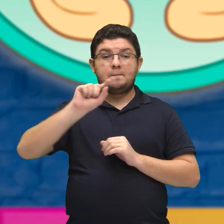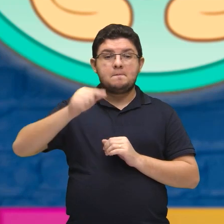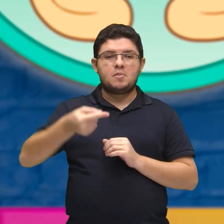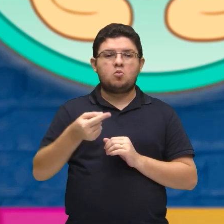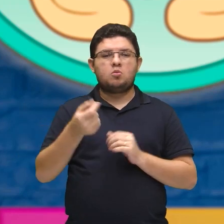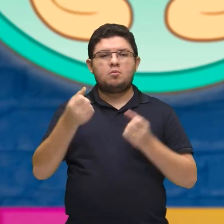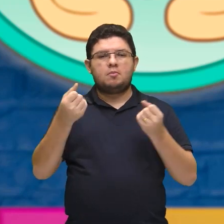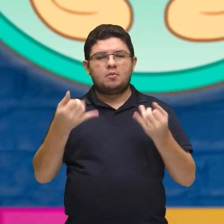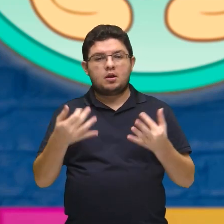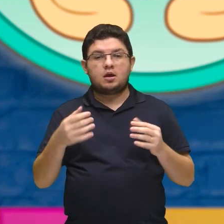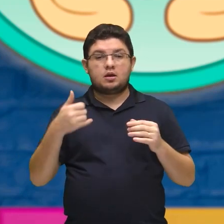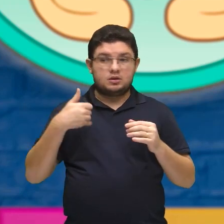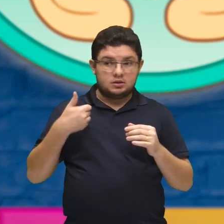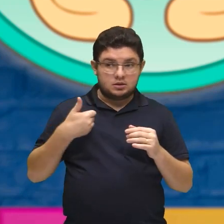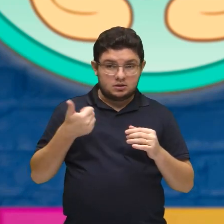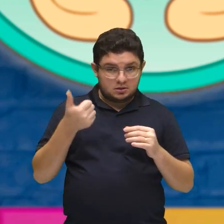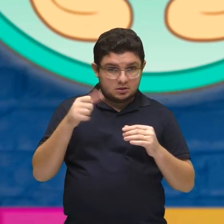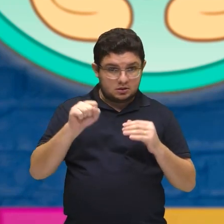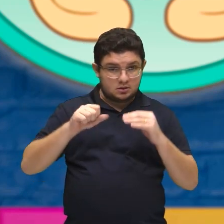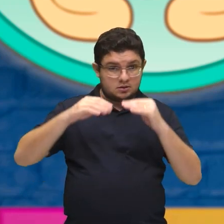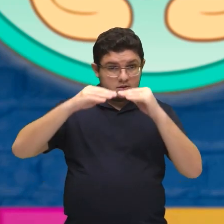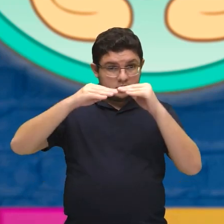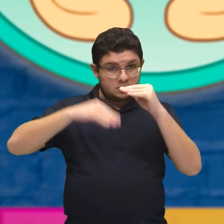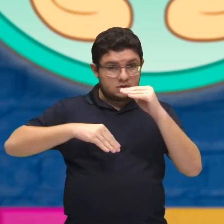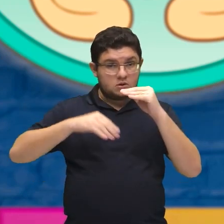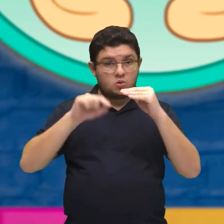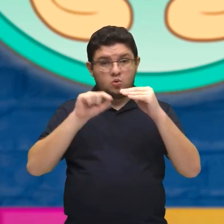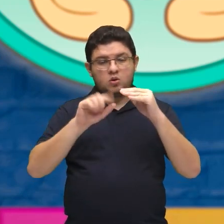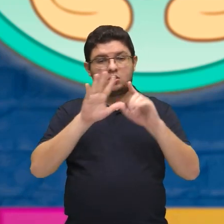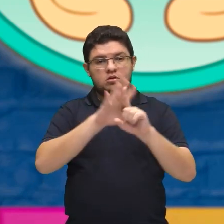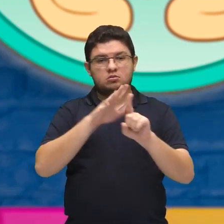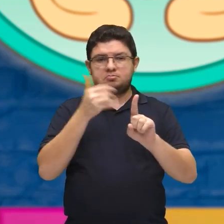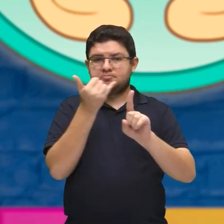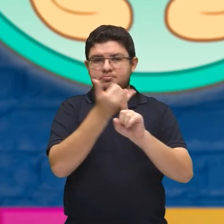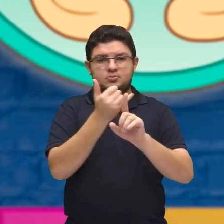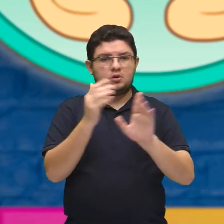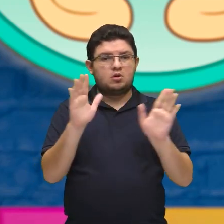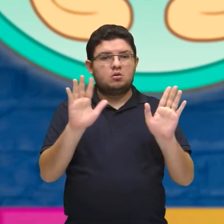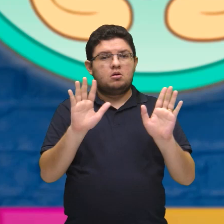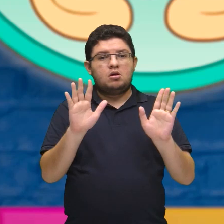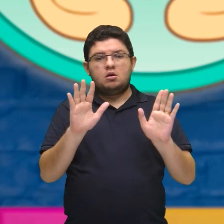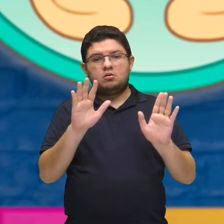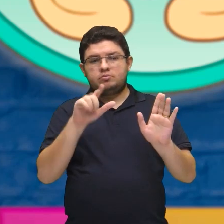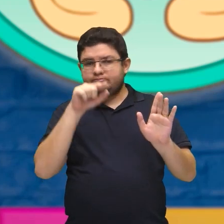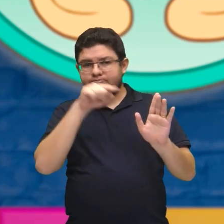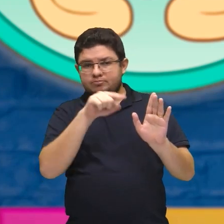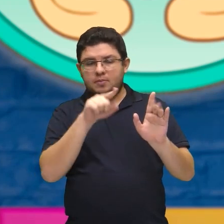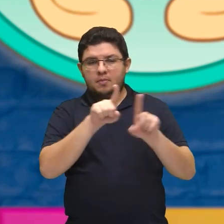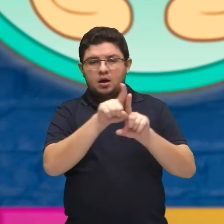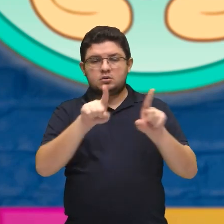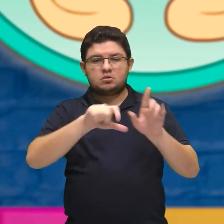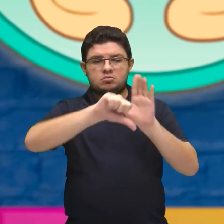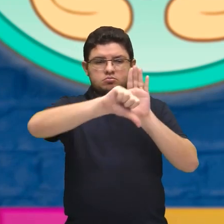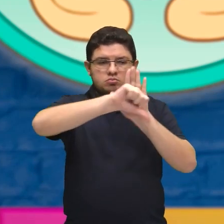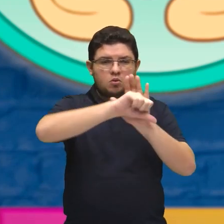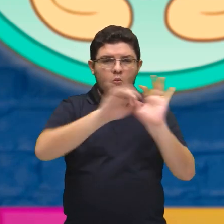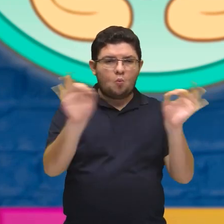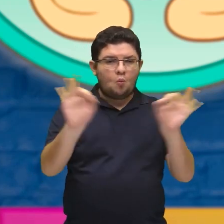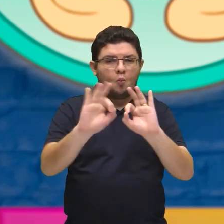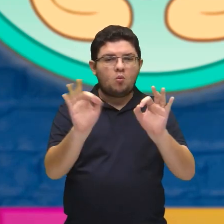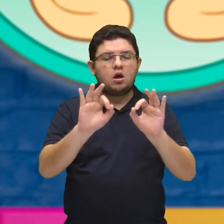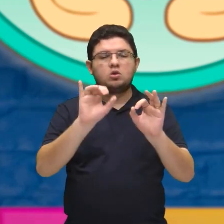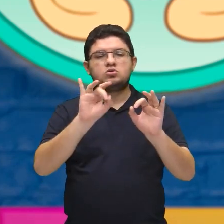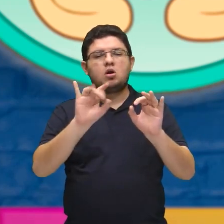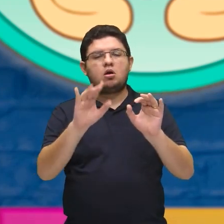Que menores de 18 anos não cometem crime, mais infração penal, ok?